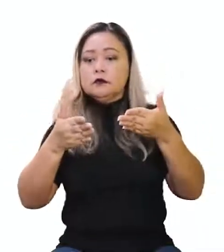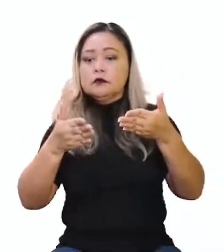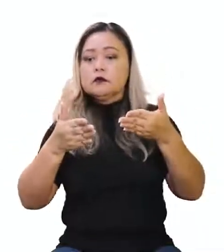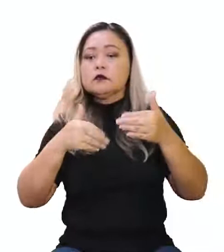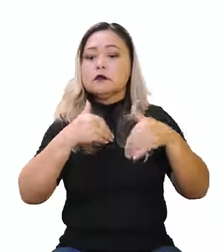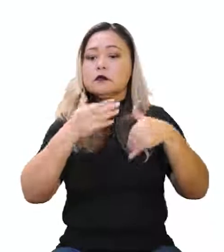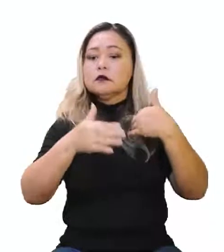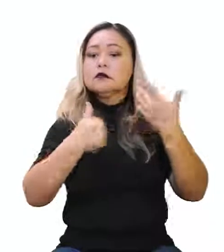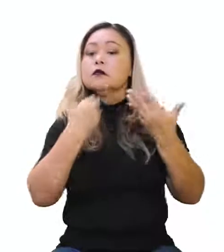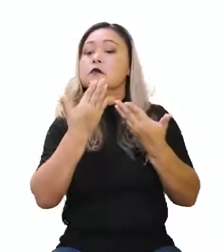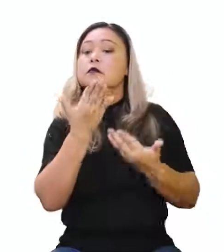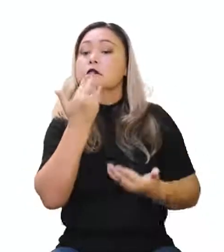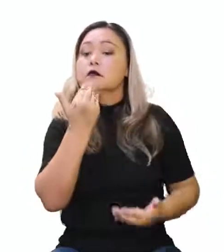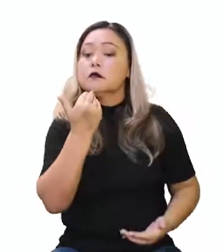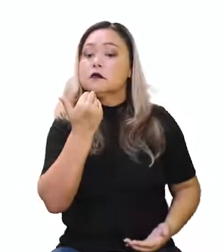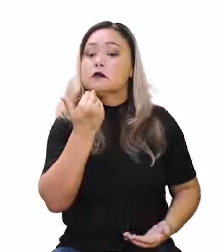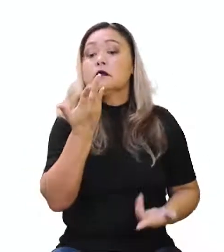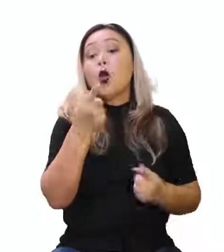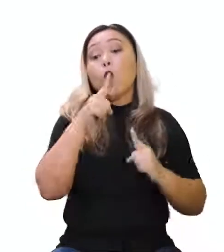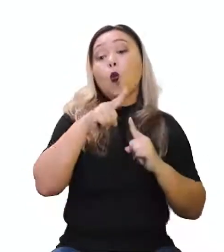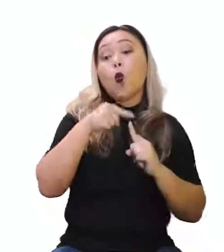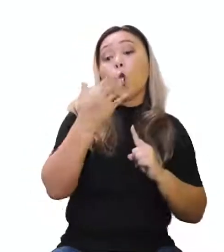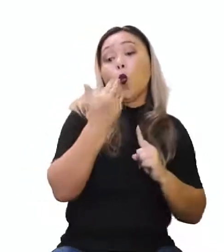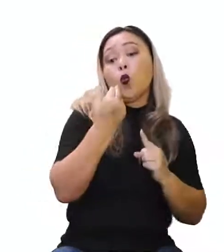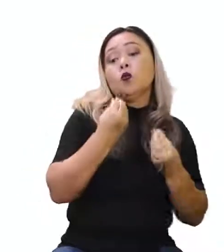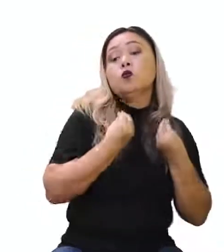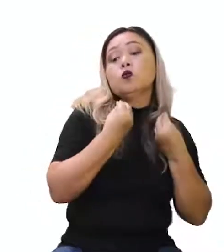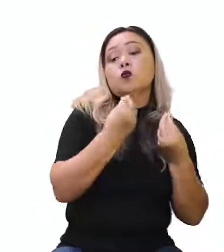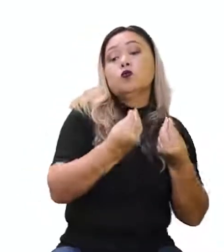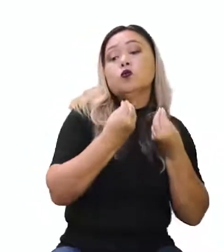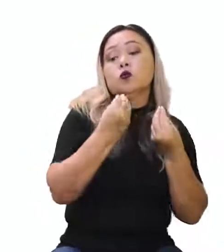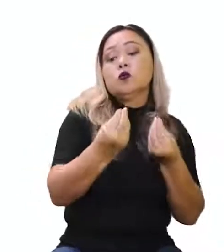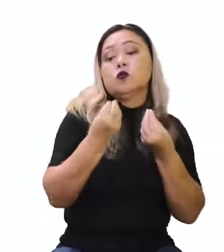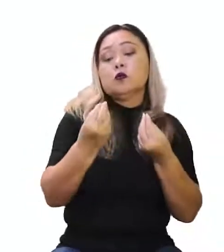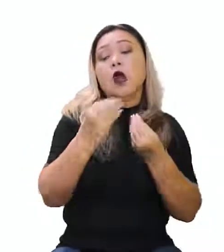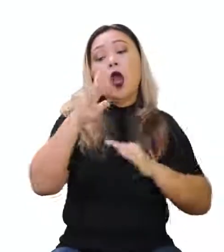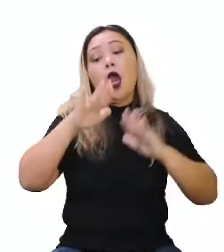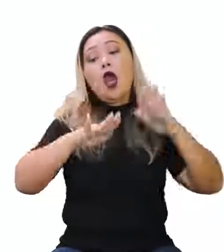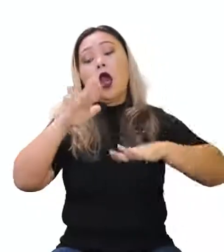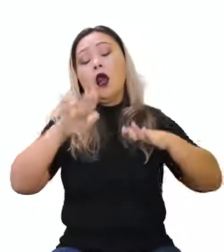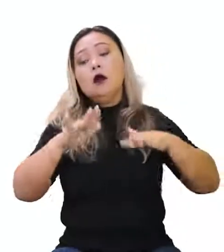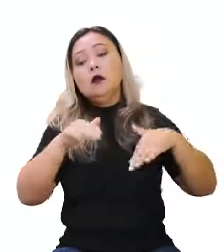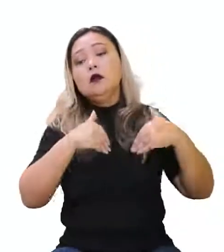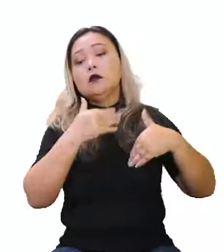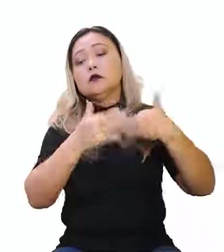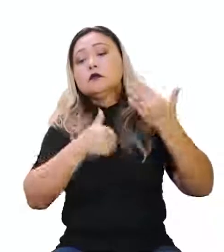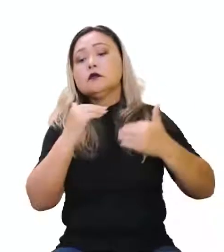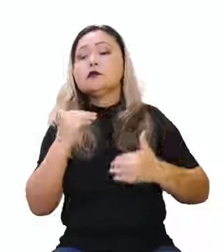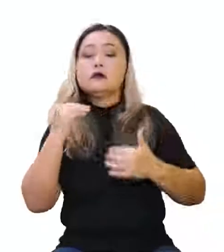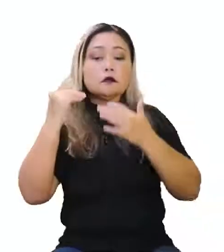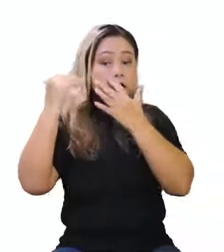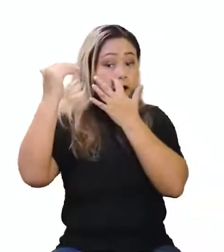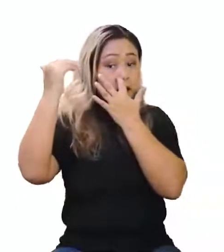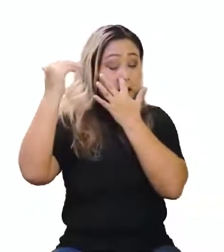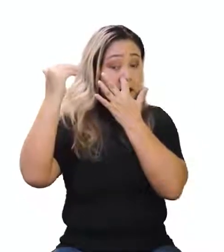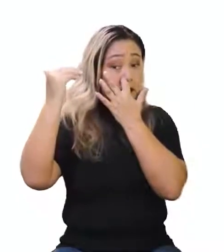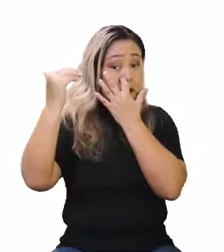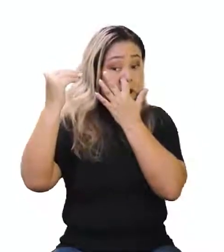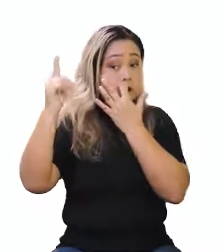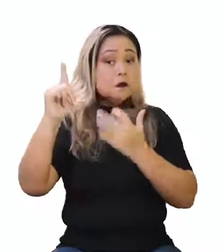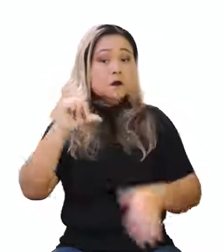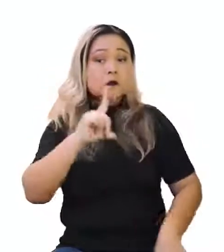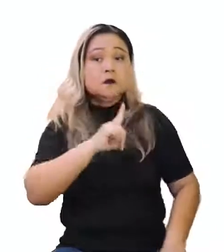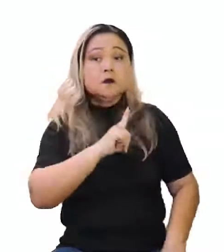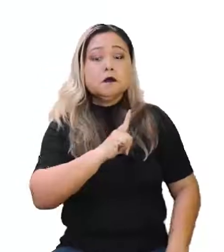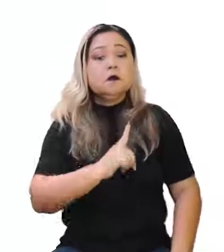Ao processo de alimentação. O tipo de alimentação que vai ser fornecida dependendo da fase de desenvolvimento que eles se